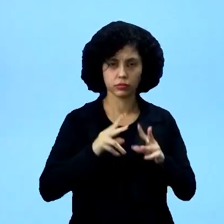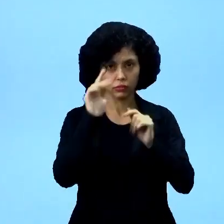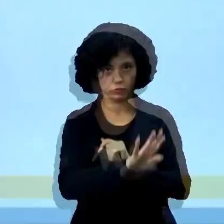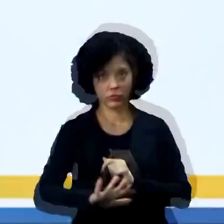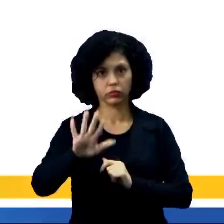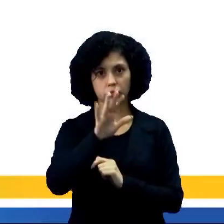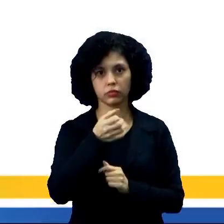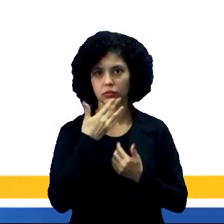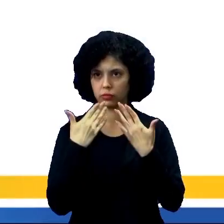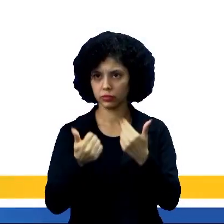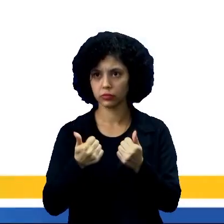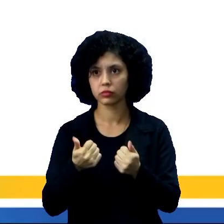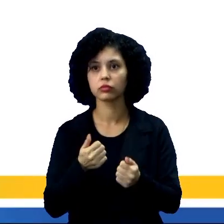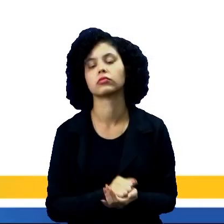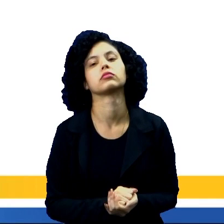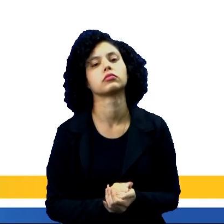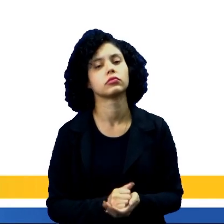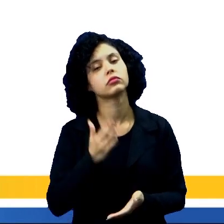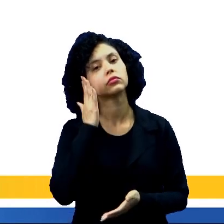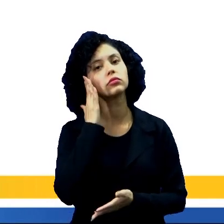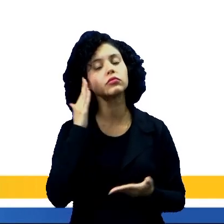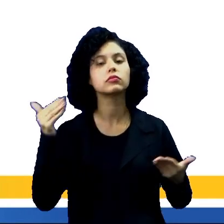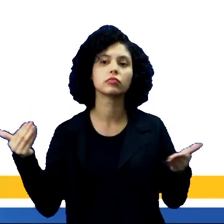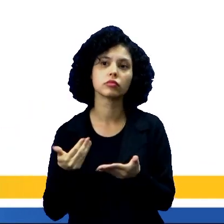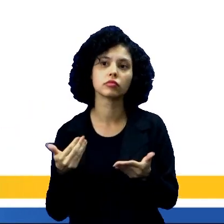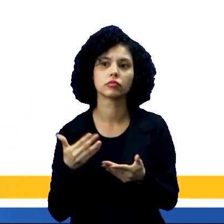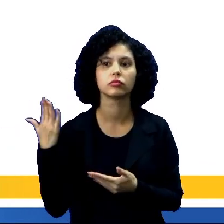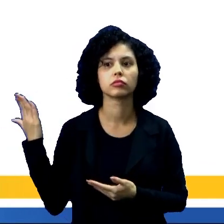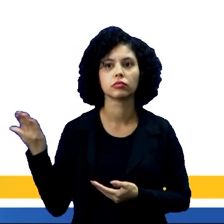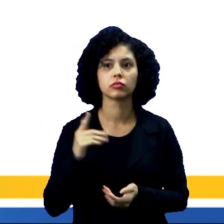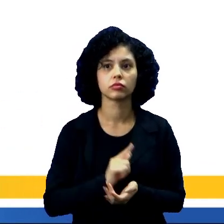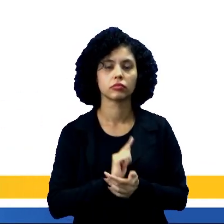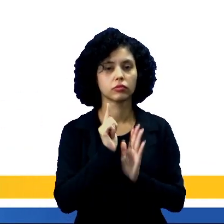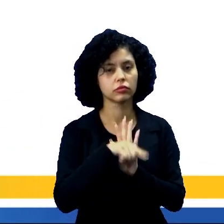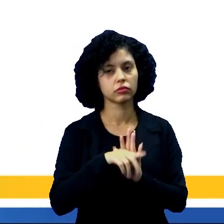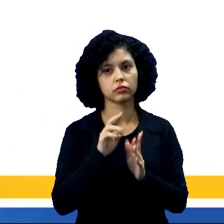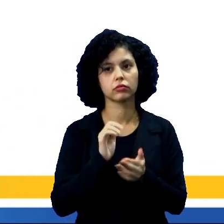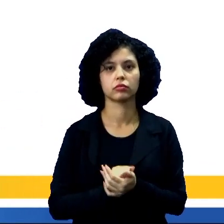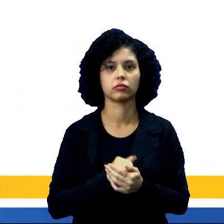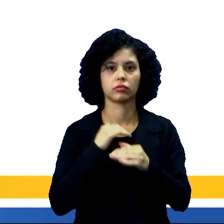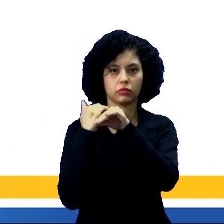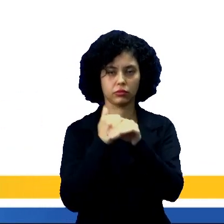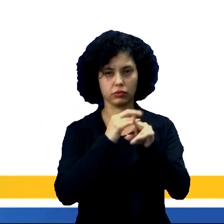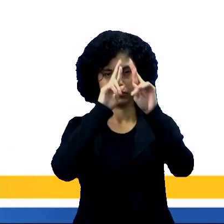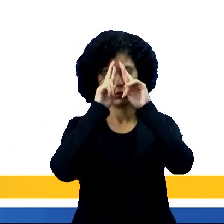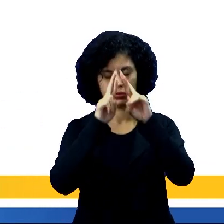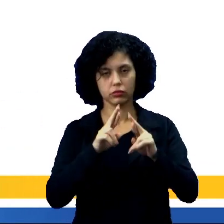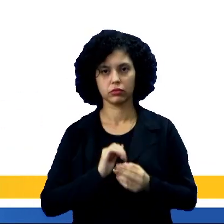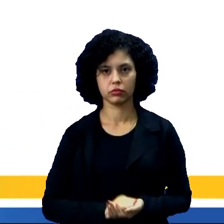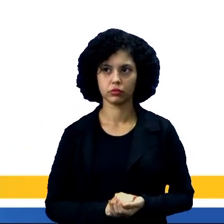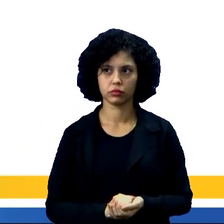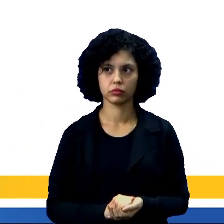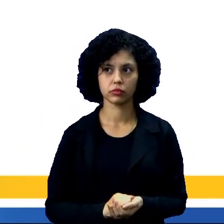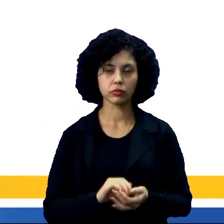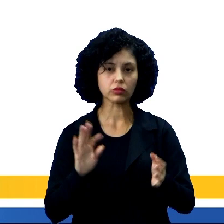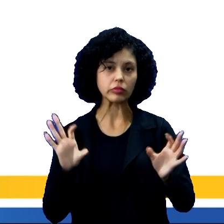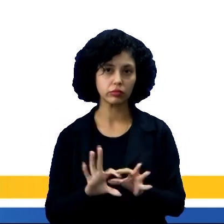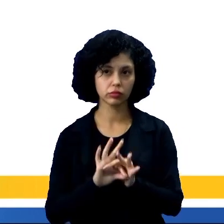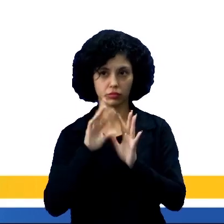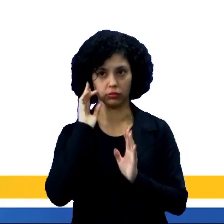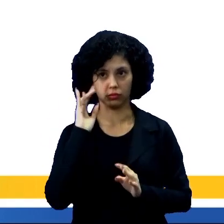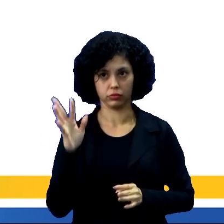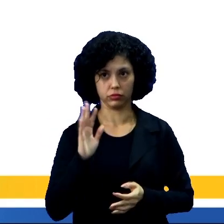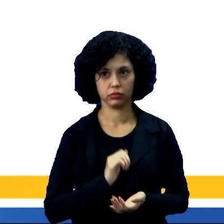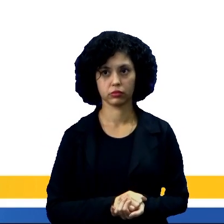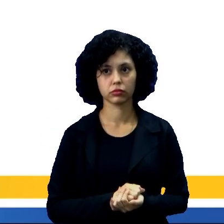todos, tranquilo? Então a gente compreendendo essa parte, por isso que eu coloquei uma questão de gênero, respeito e igualdade, que é para vocês fazerem essa reflexão